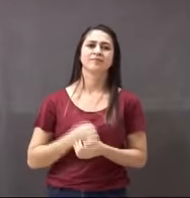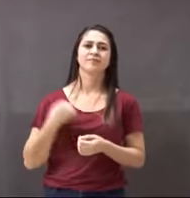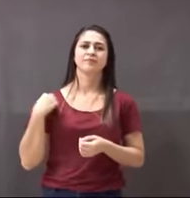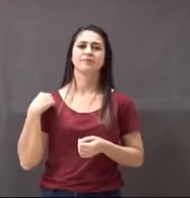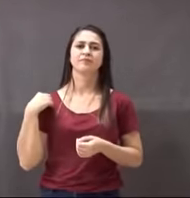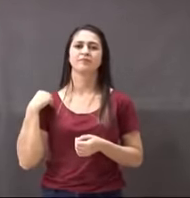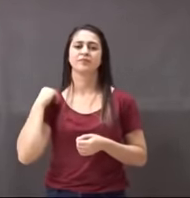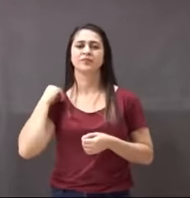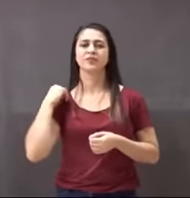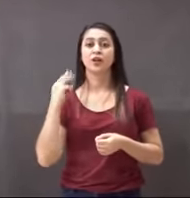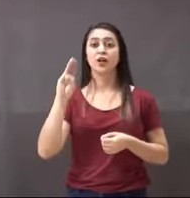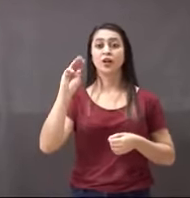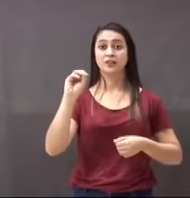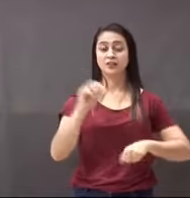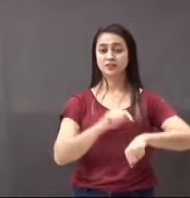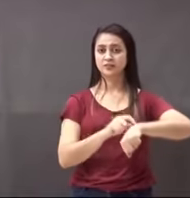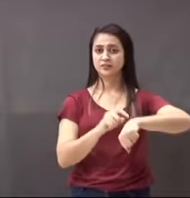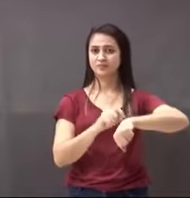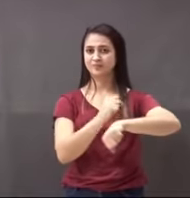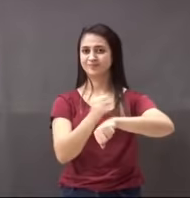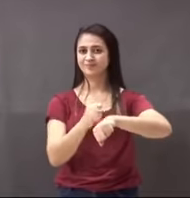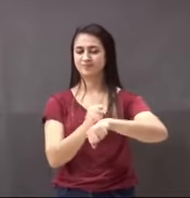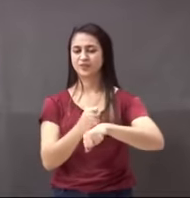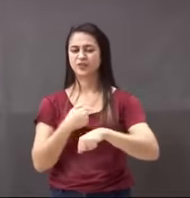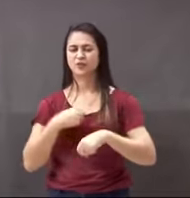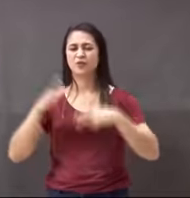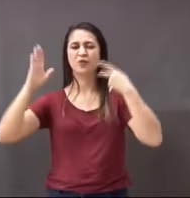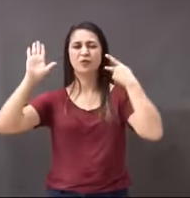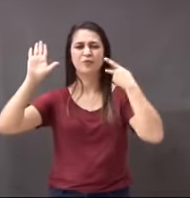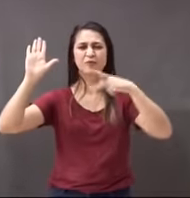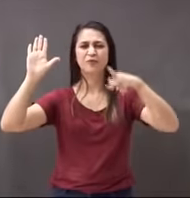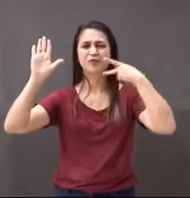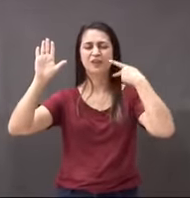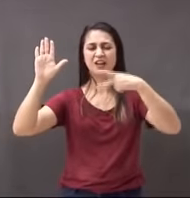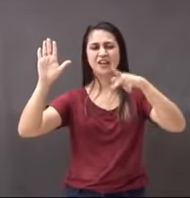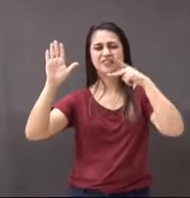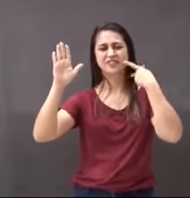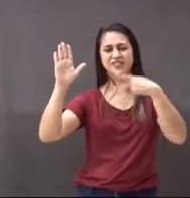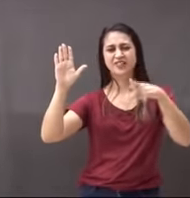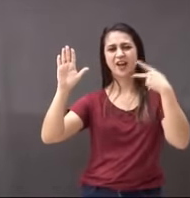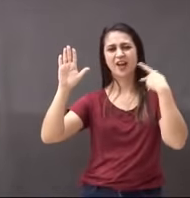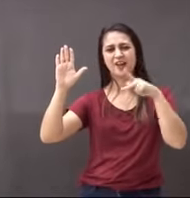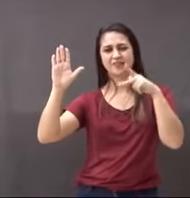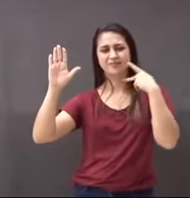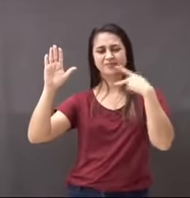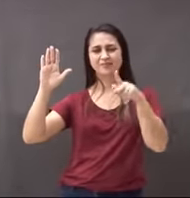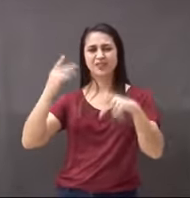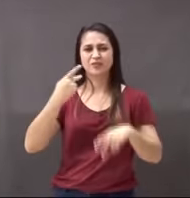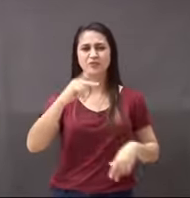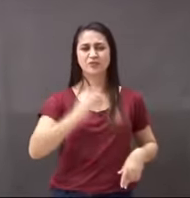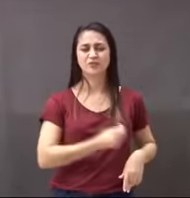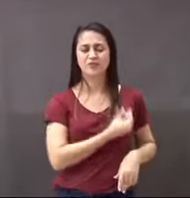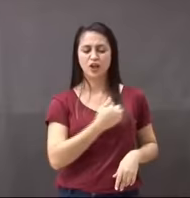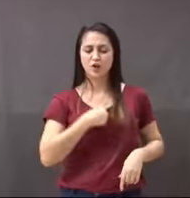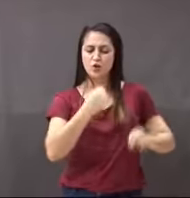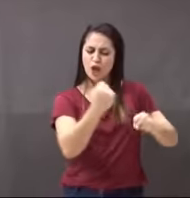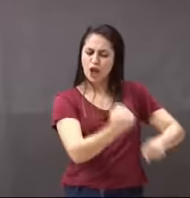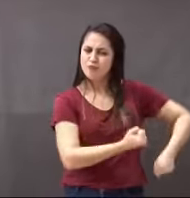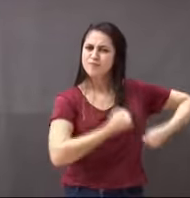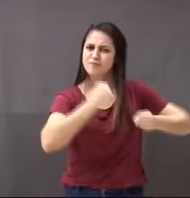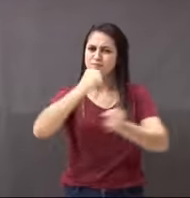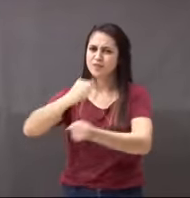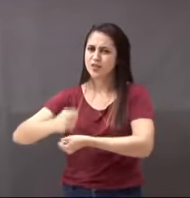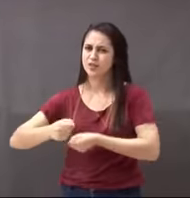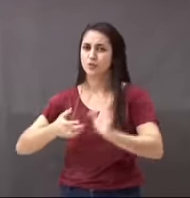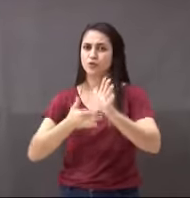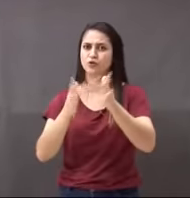Eu vou te dar 30 segundos e eu vou profetizando em cima dessa palavra. Eu vou remando e